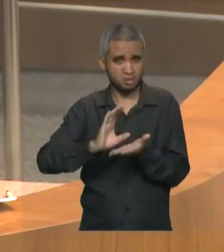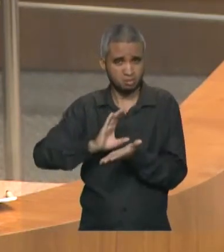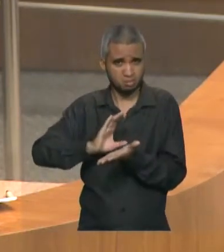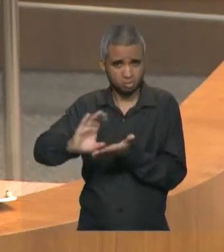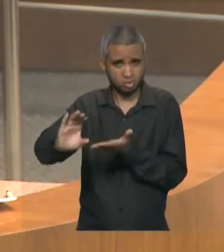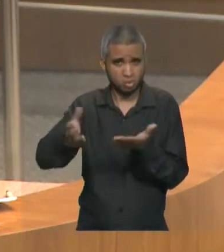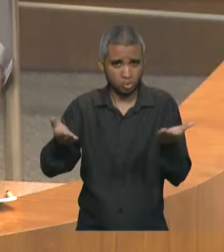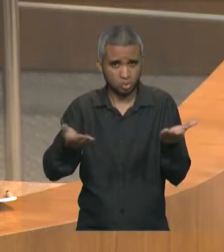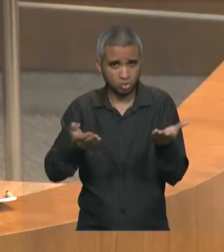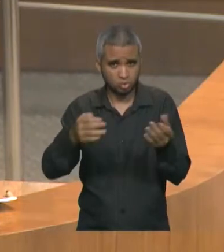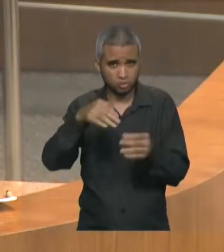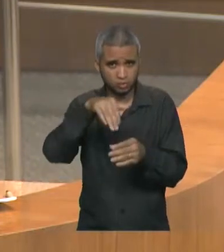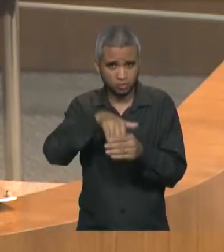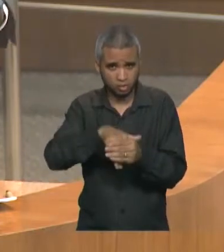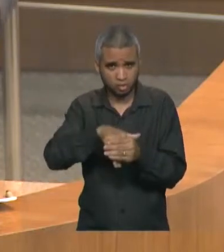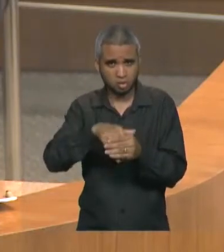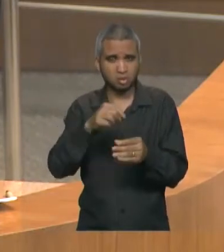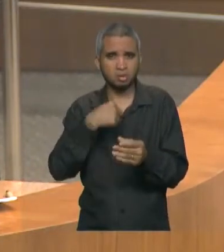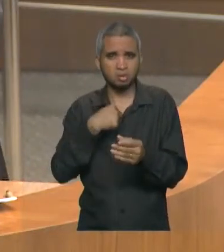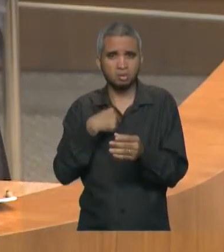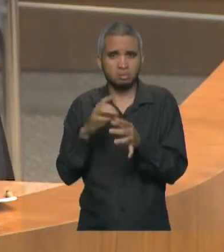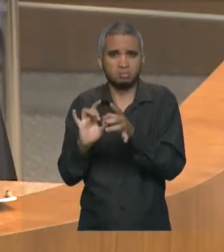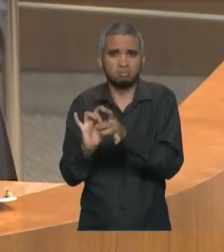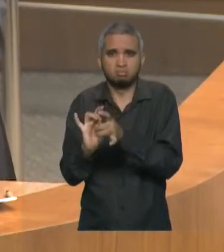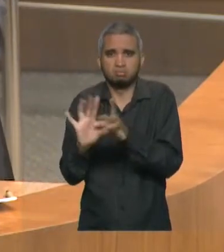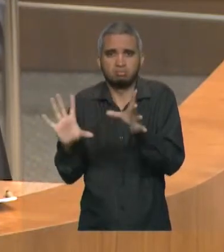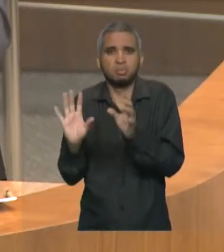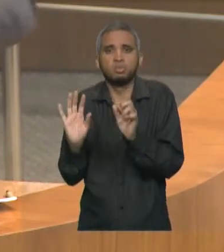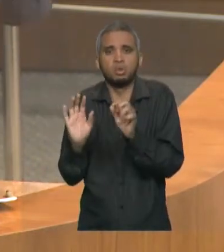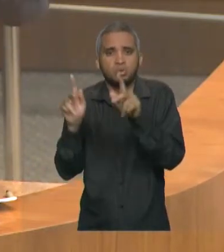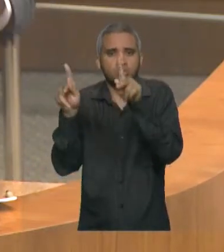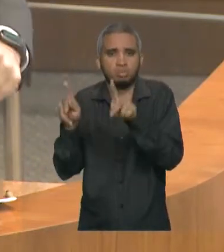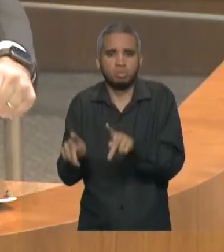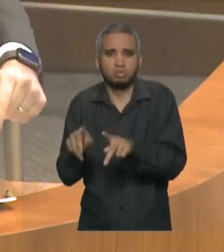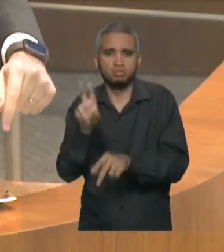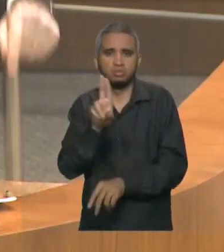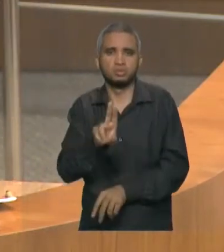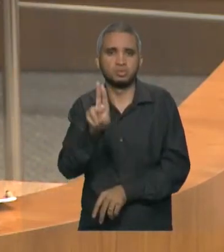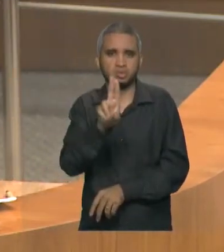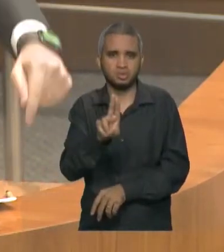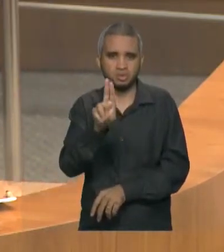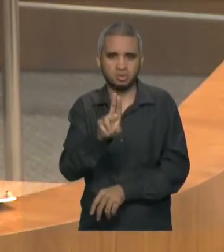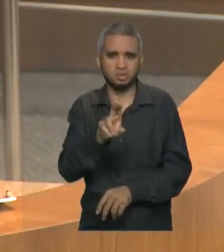hoje aqui, à disposição do povo. E tivemos